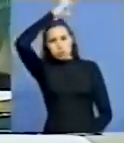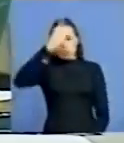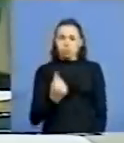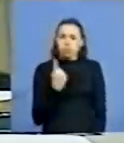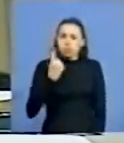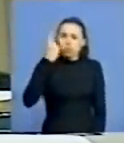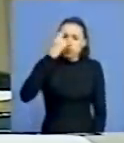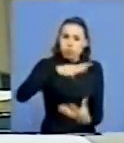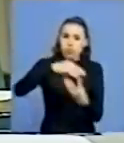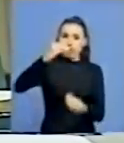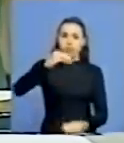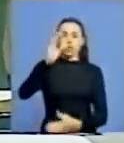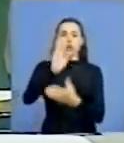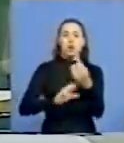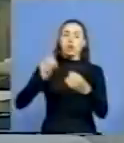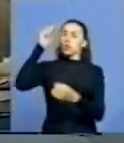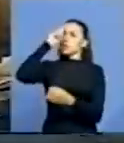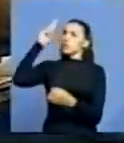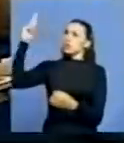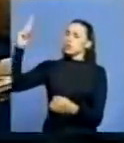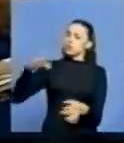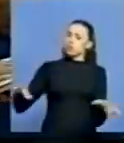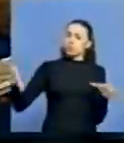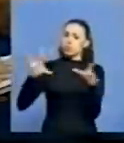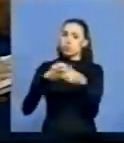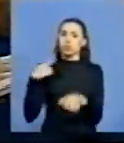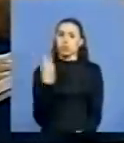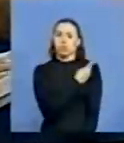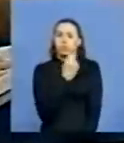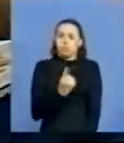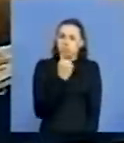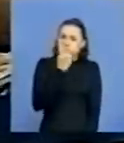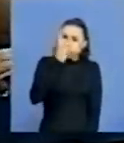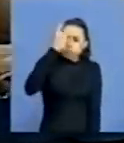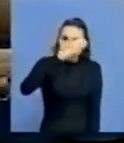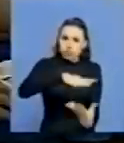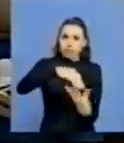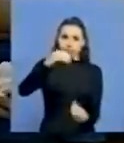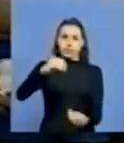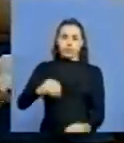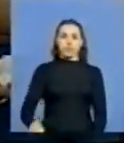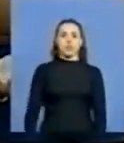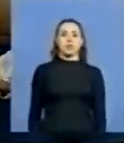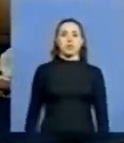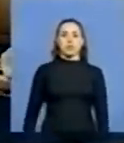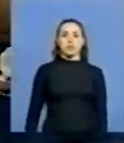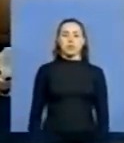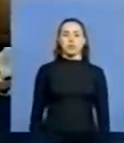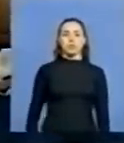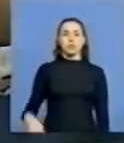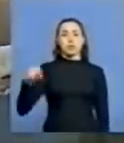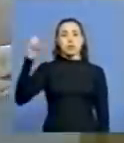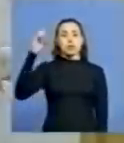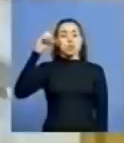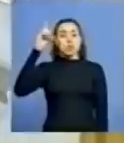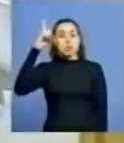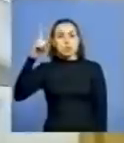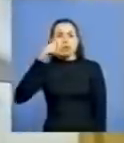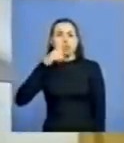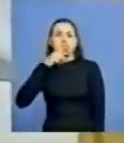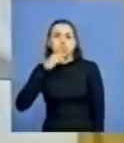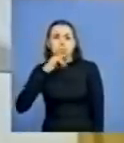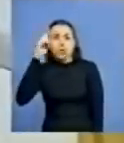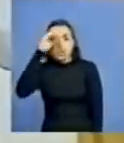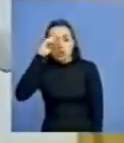Santo num só corpo. Fazei de nós um só corpo e um só Espírito. Lembrai-vos, ó Pai, da